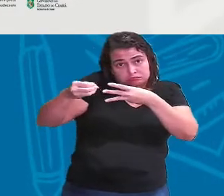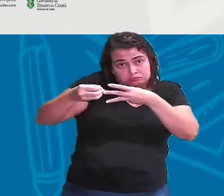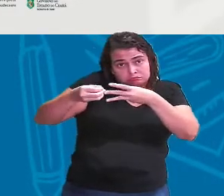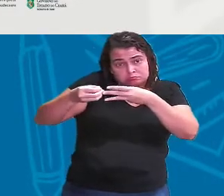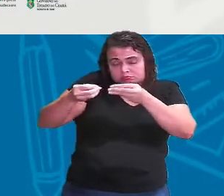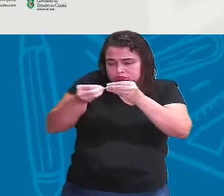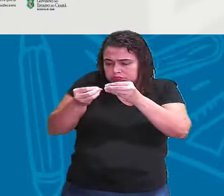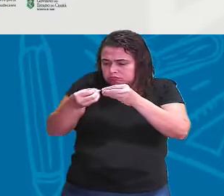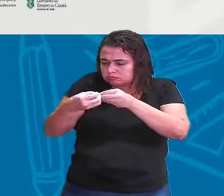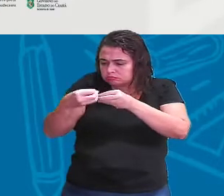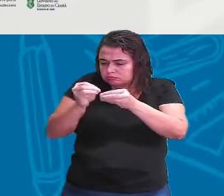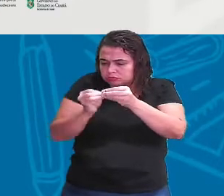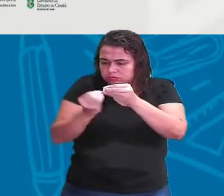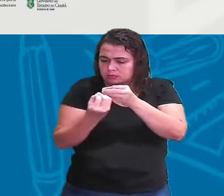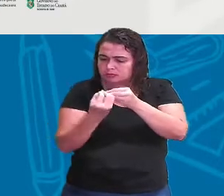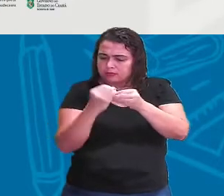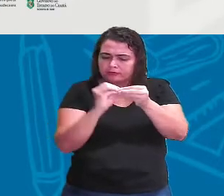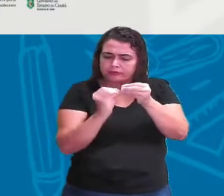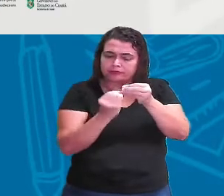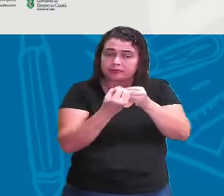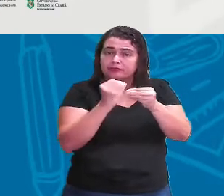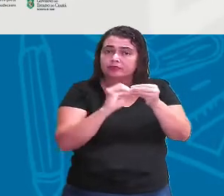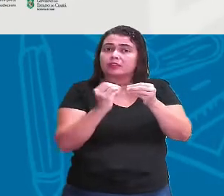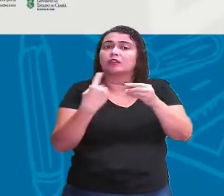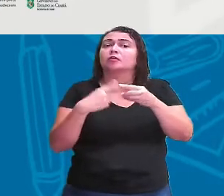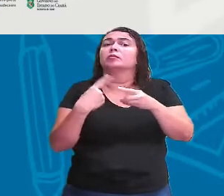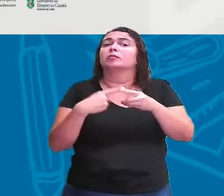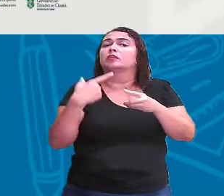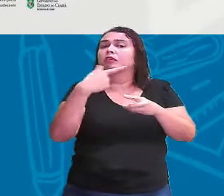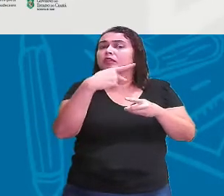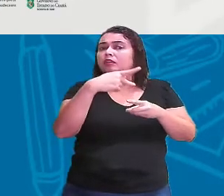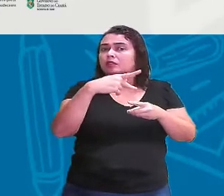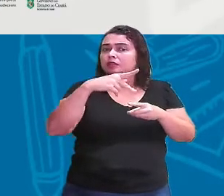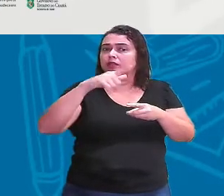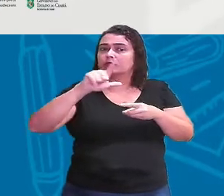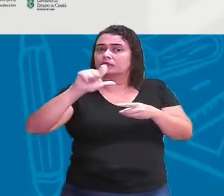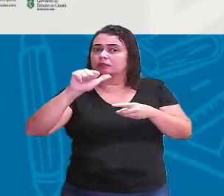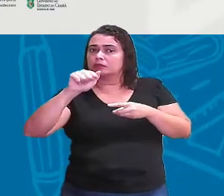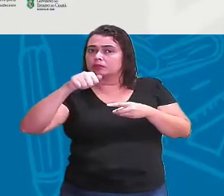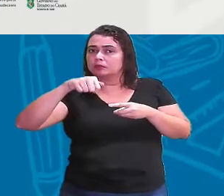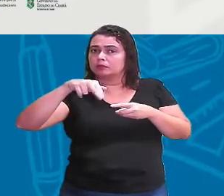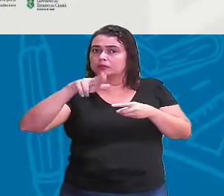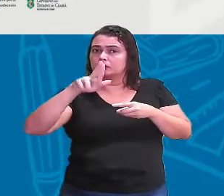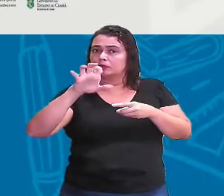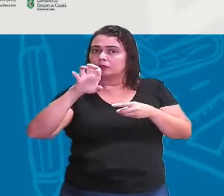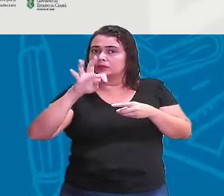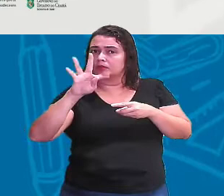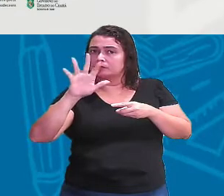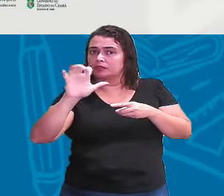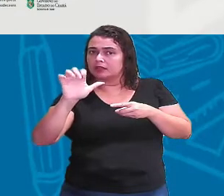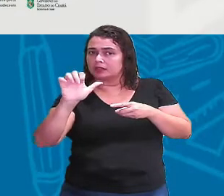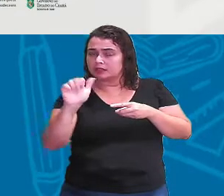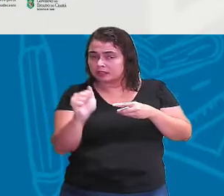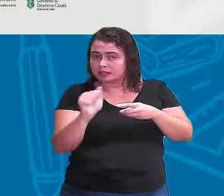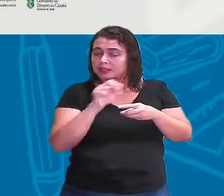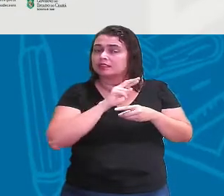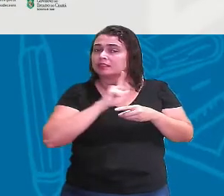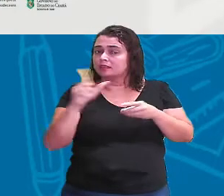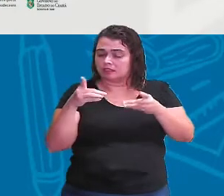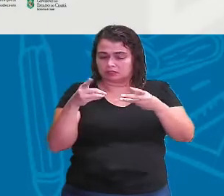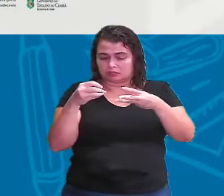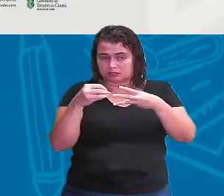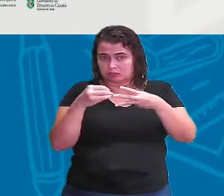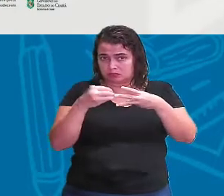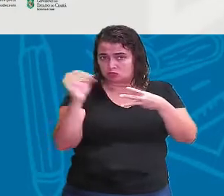quê? As plaquetas, elas fazem parte dos chamados elementos figurados do sangue. Elas não são células, tá certo, gente? Não caia